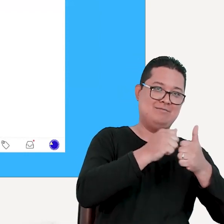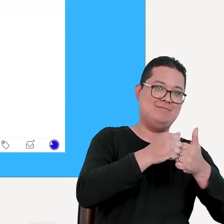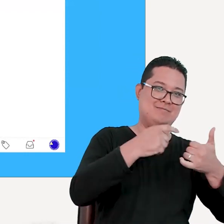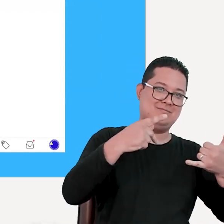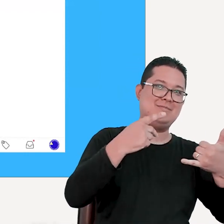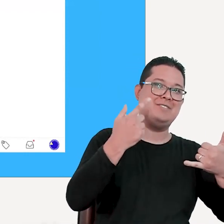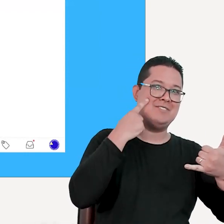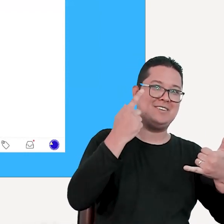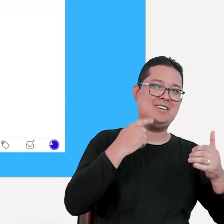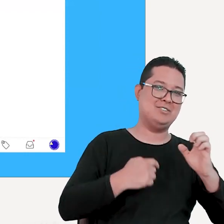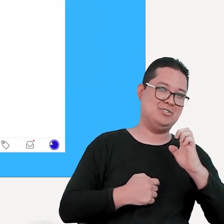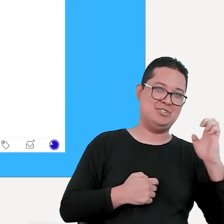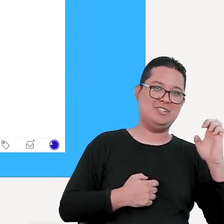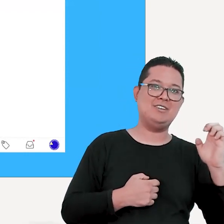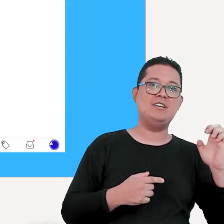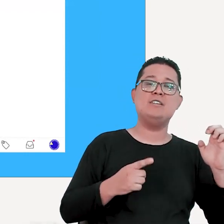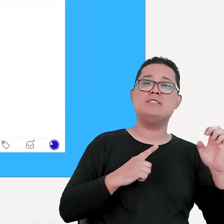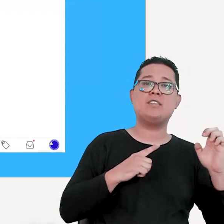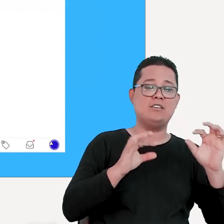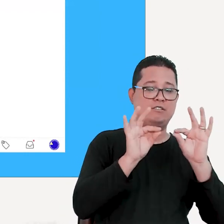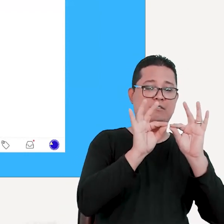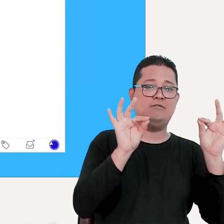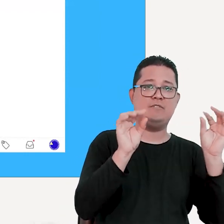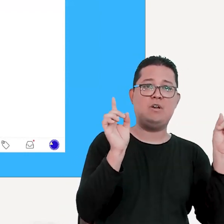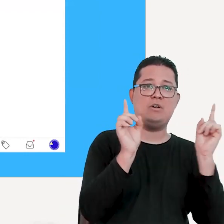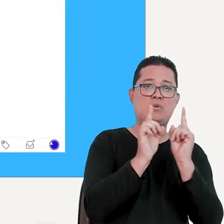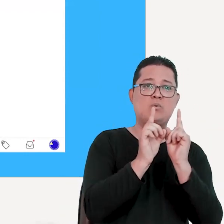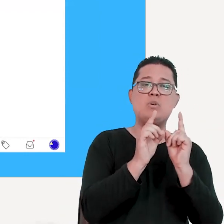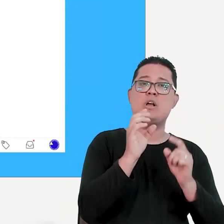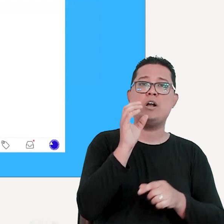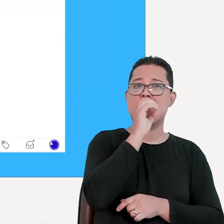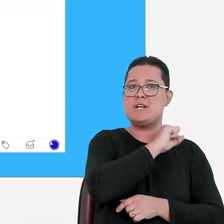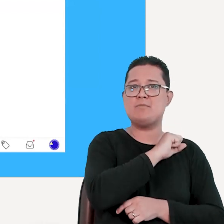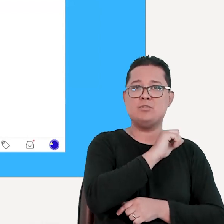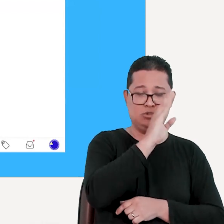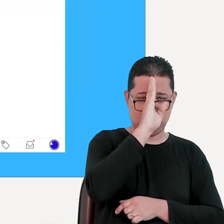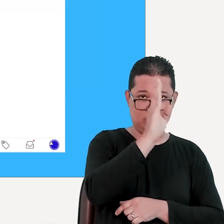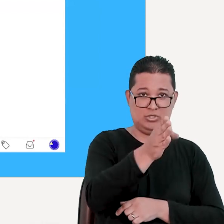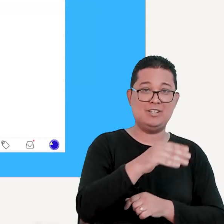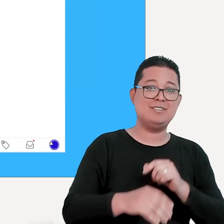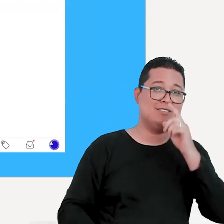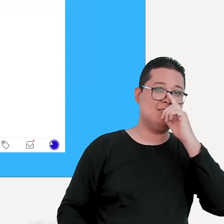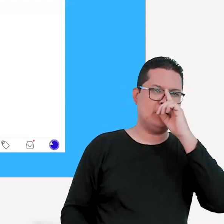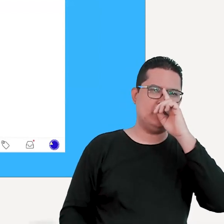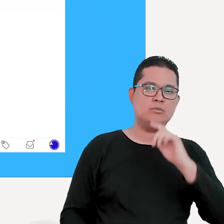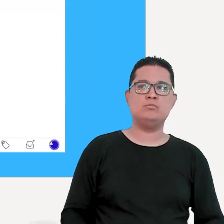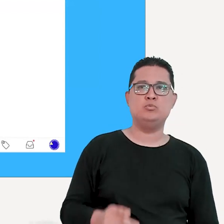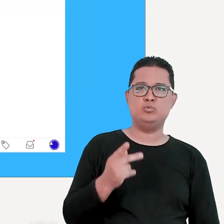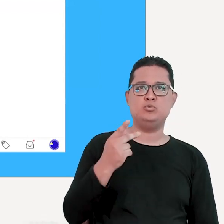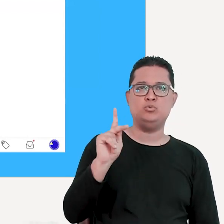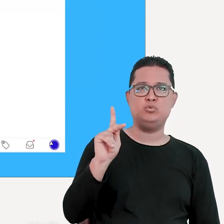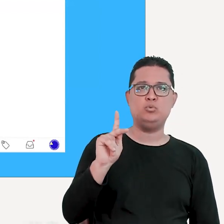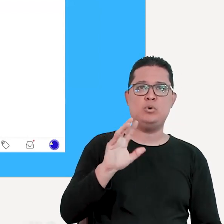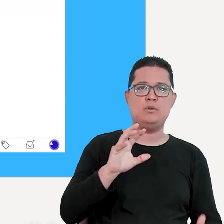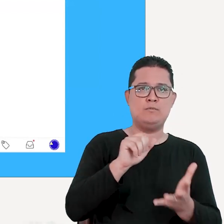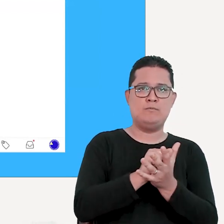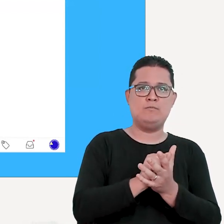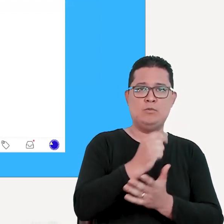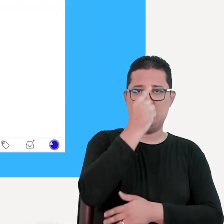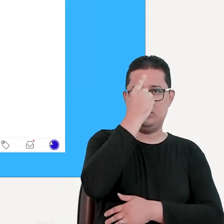da esquerda, uma mensagem bem curta, bem rápida e bem objetiva, que seria: sua conta foi